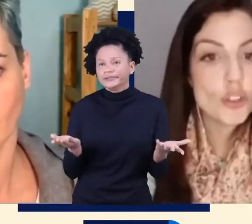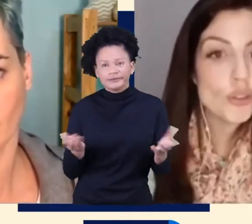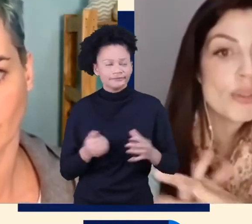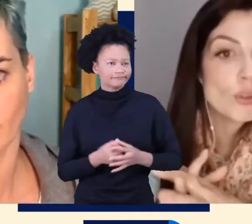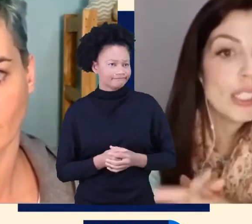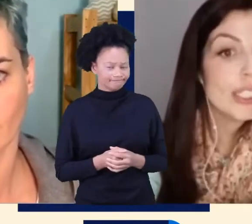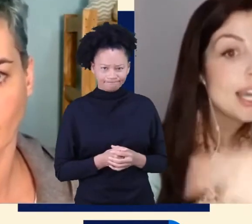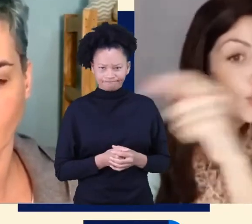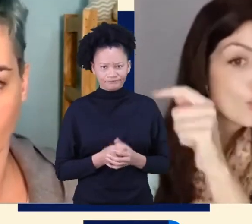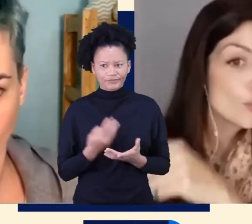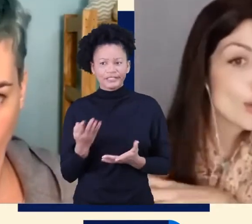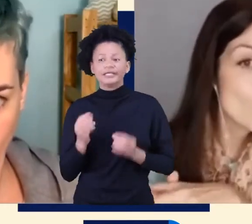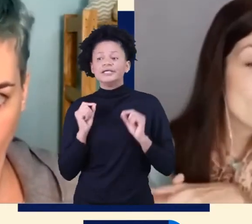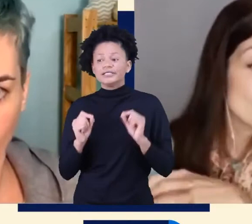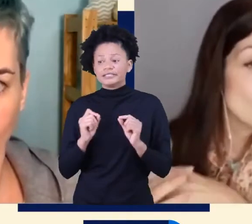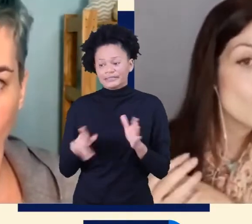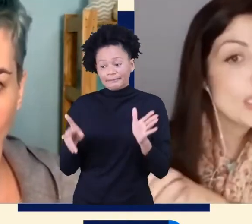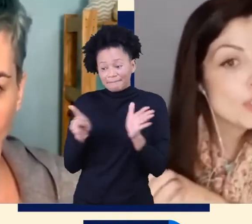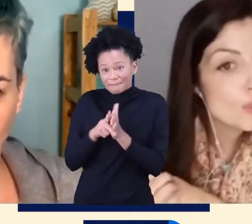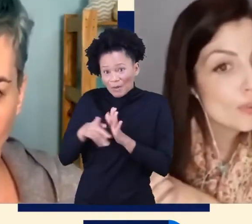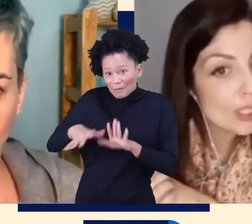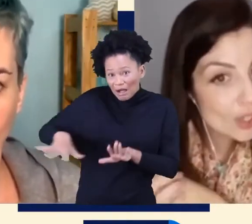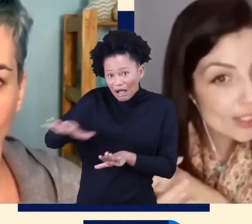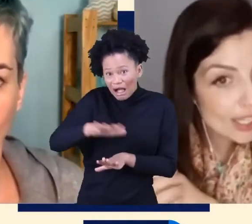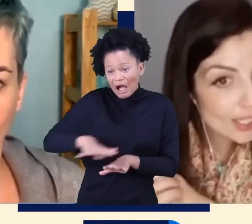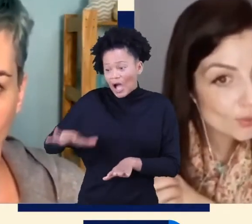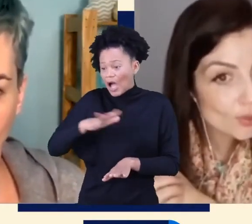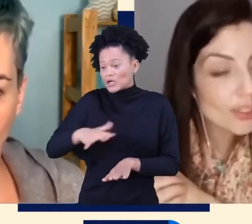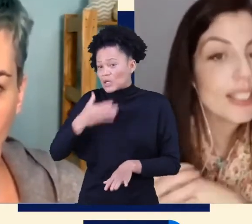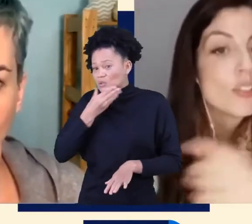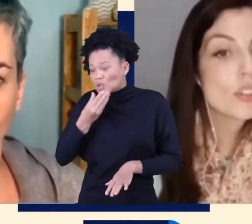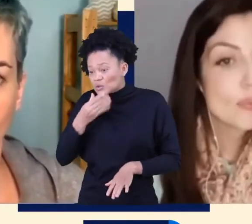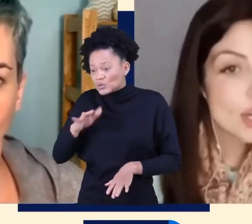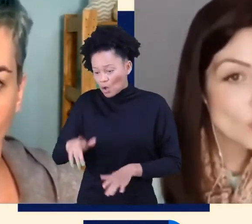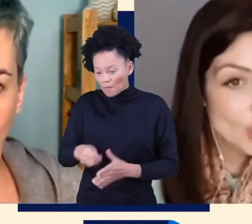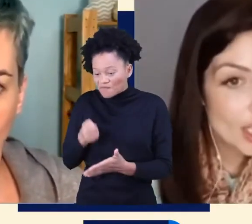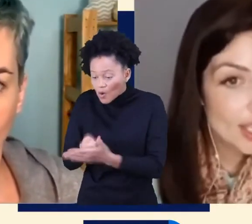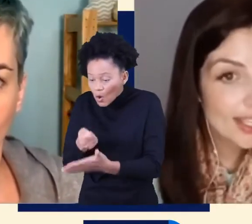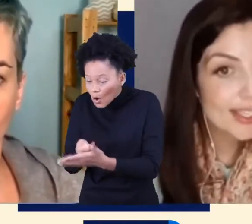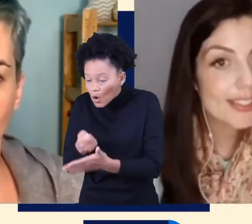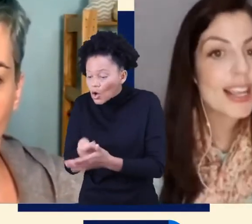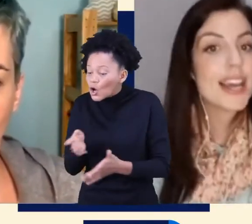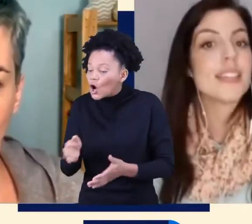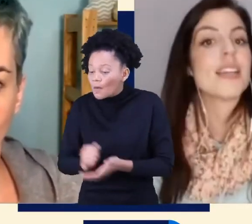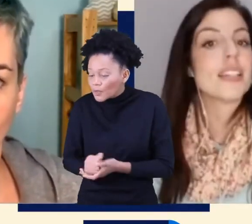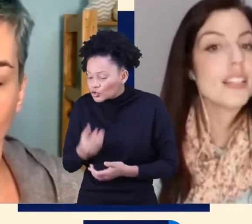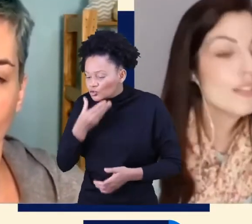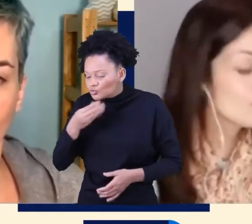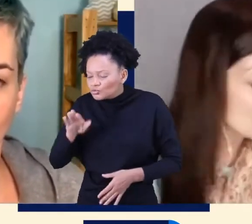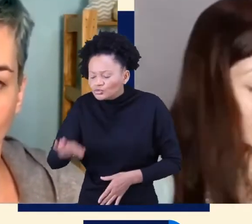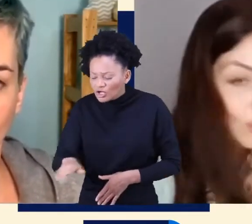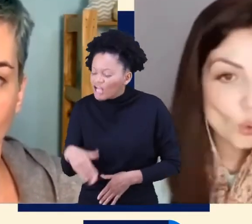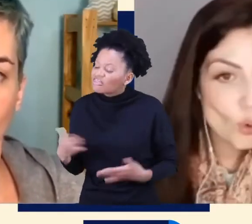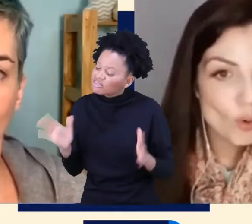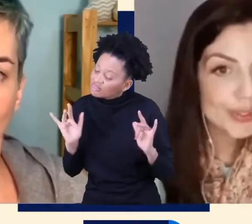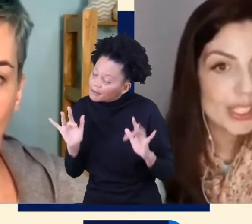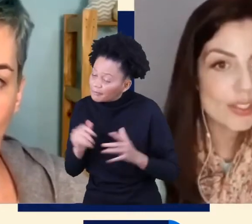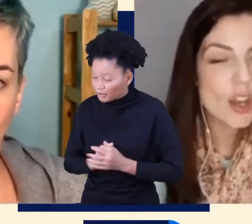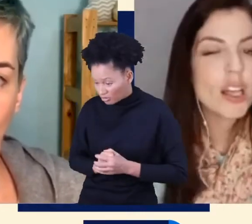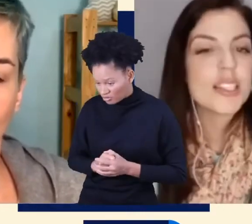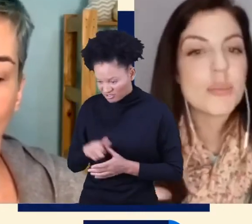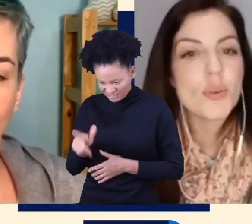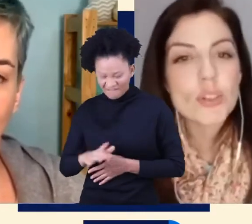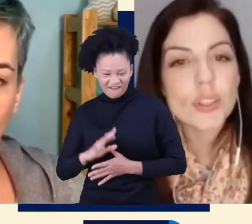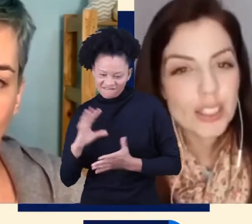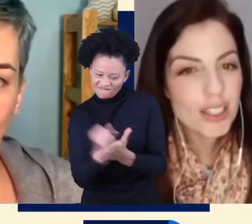esse código de masculinidade que a gente vai cobrando dos meninos menorzinhos. Cadê suas namoradinhas? Esse aqui vai pegar